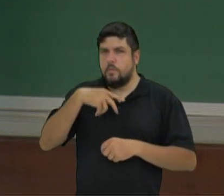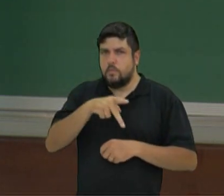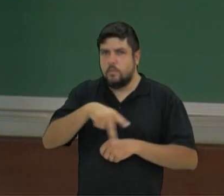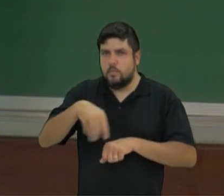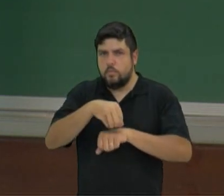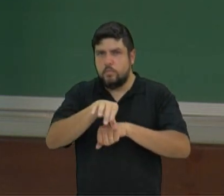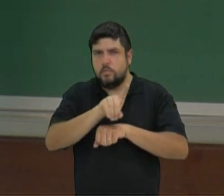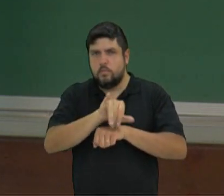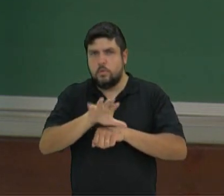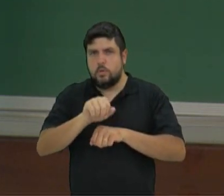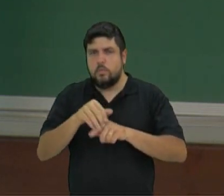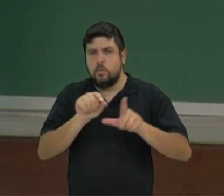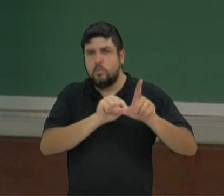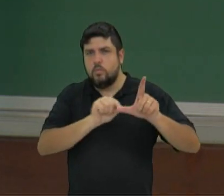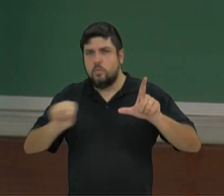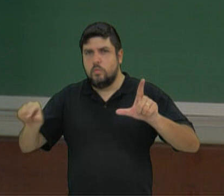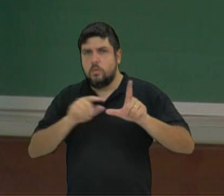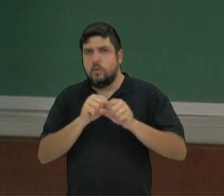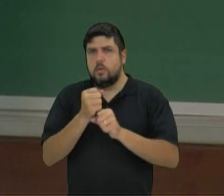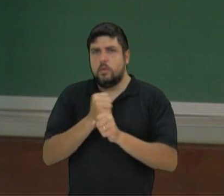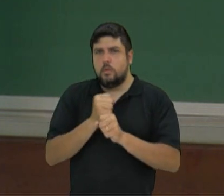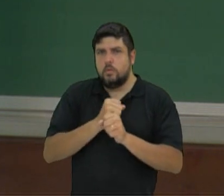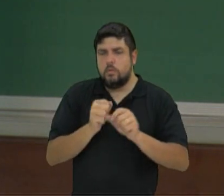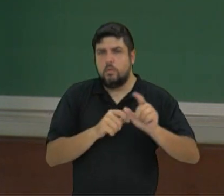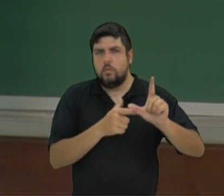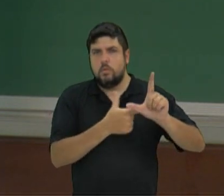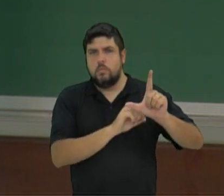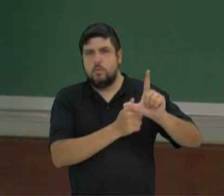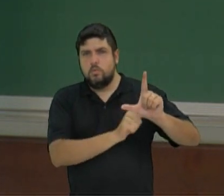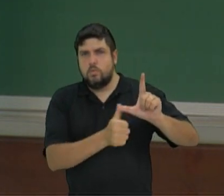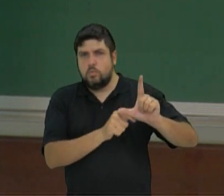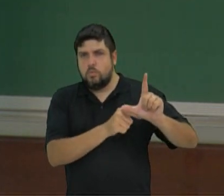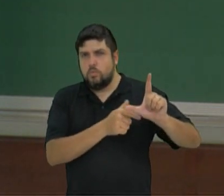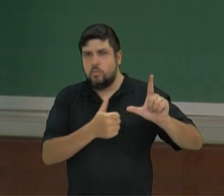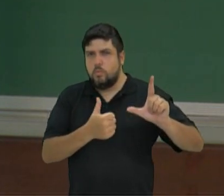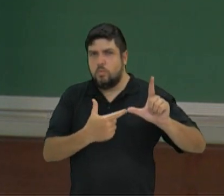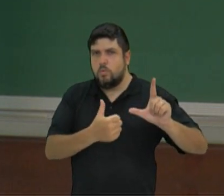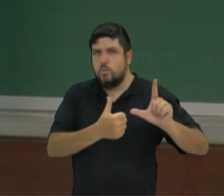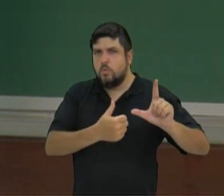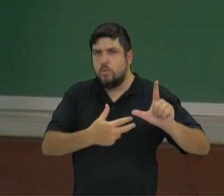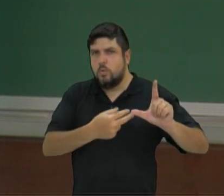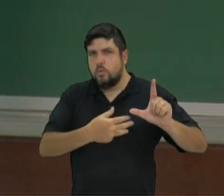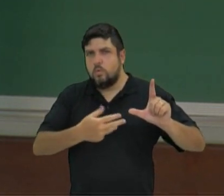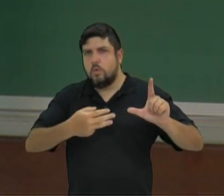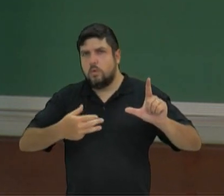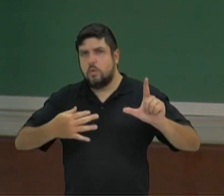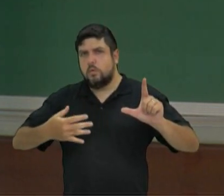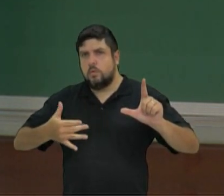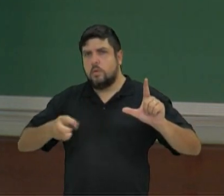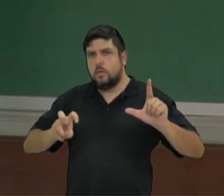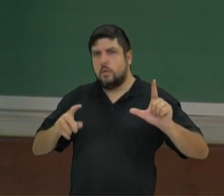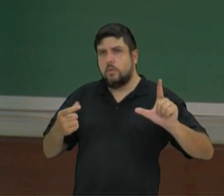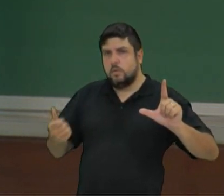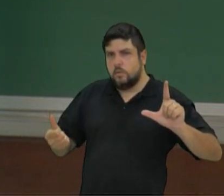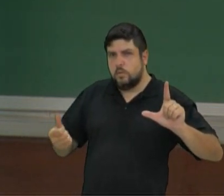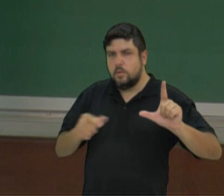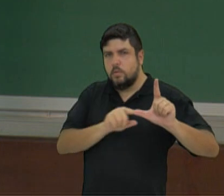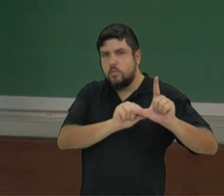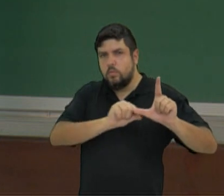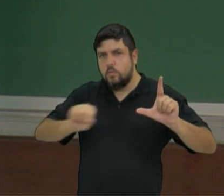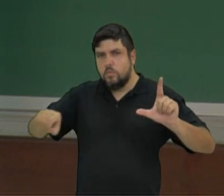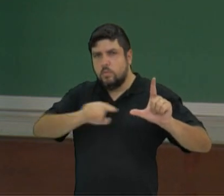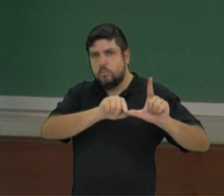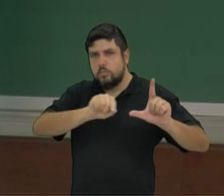aqui na horizontal são os anos, né, 2011, 12, 13, 14, 15 e 16, que é o que